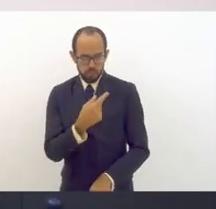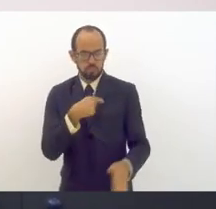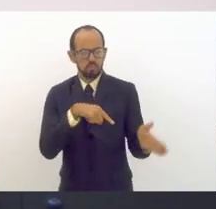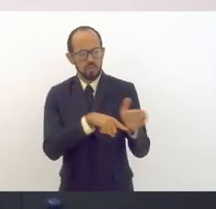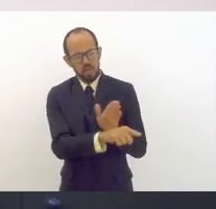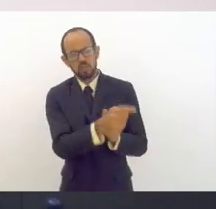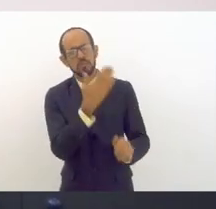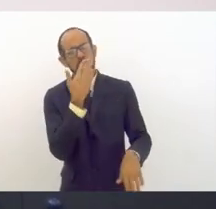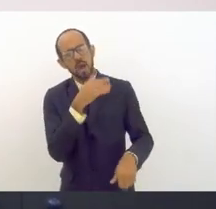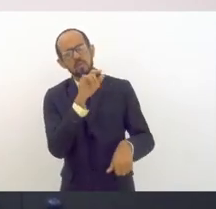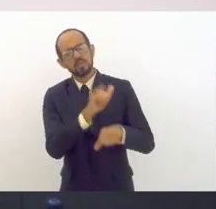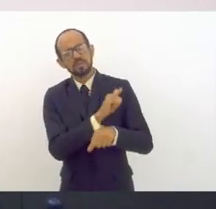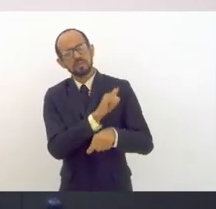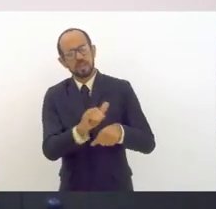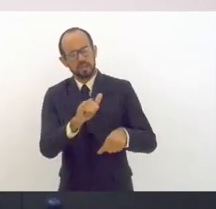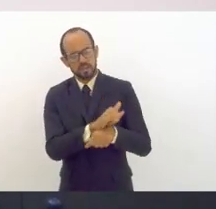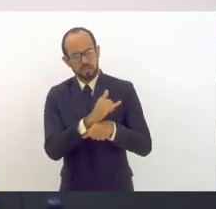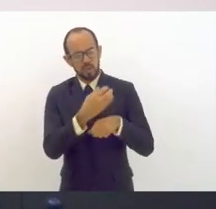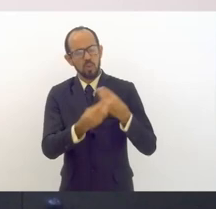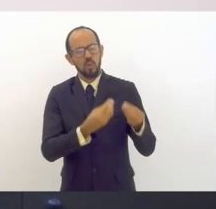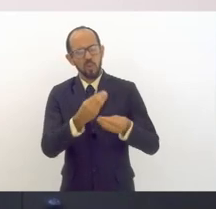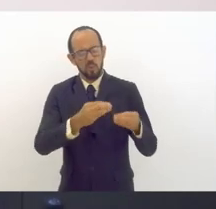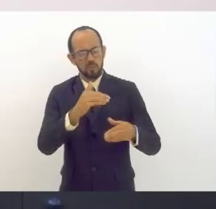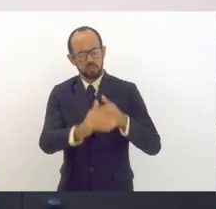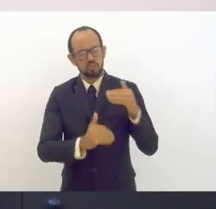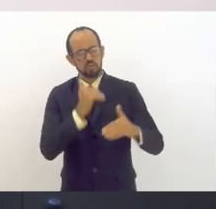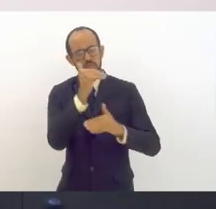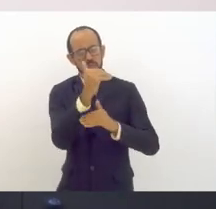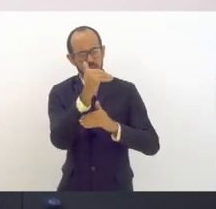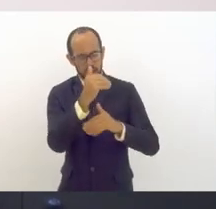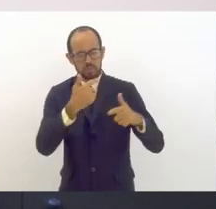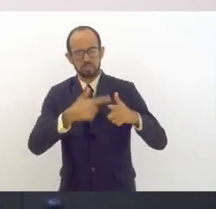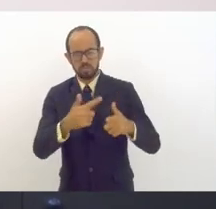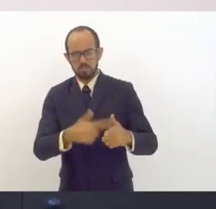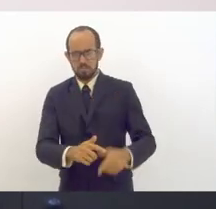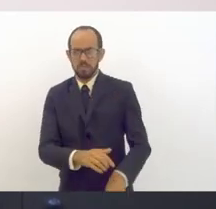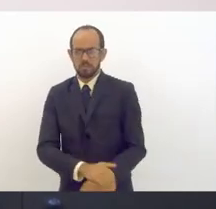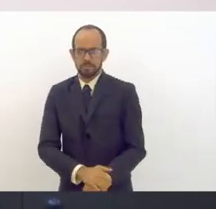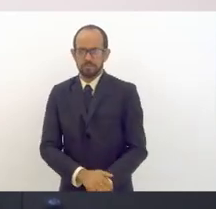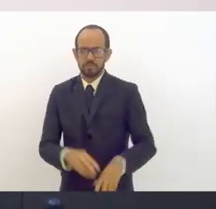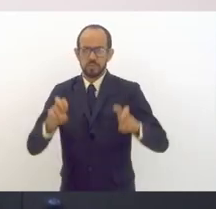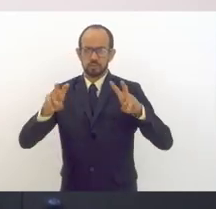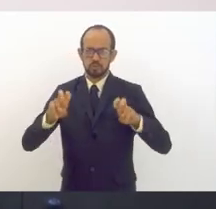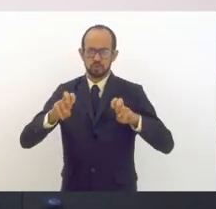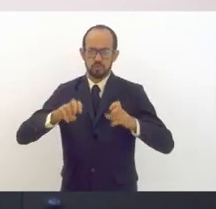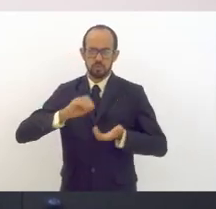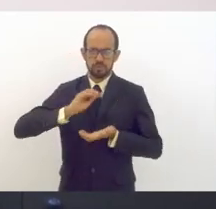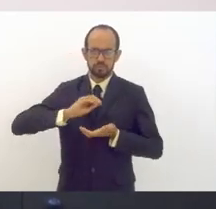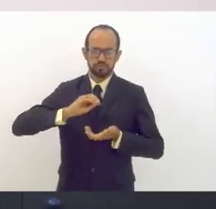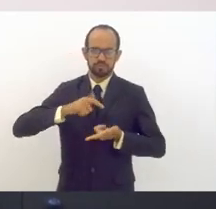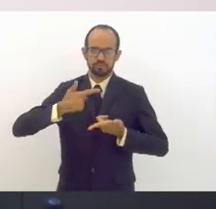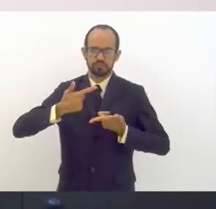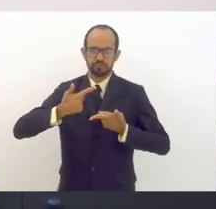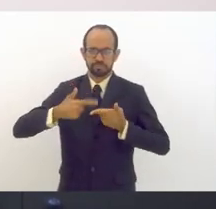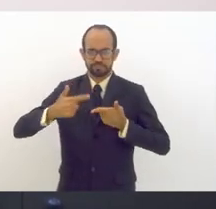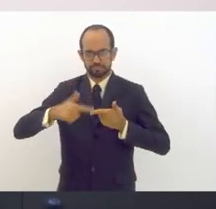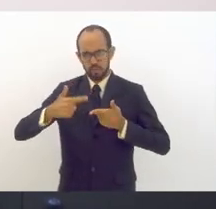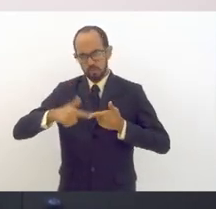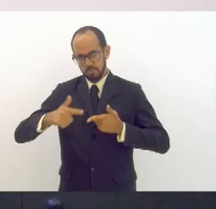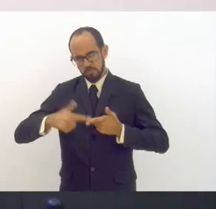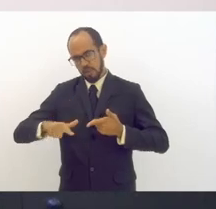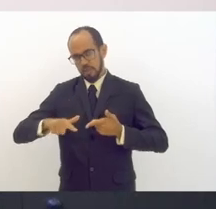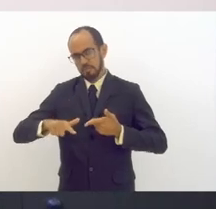qual é a estratégia, como enfrentar, como superar esse problema? Em relação à carência docente, é um número estrondoso, né,